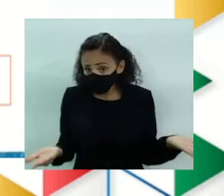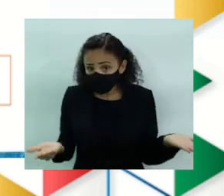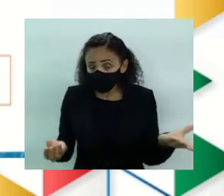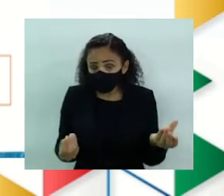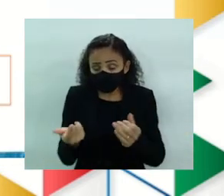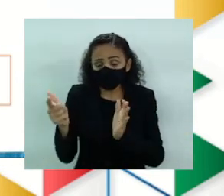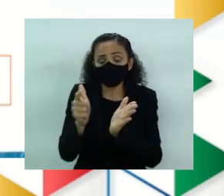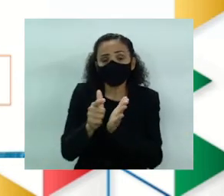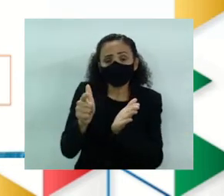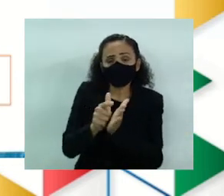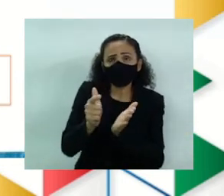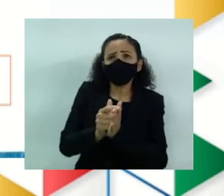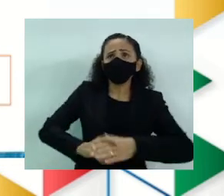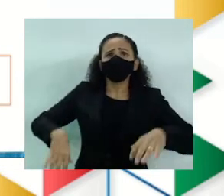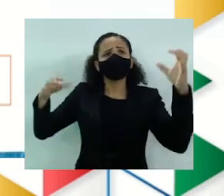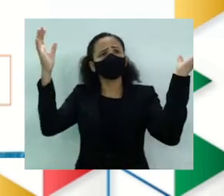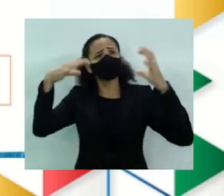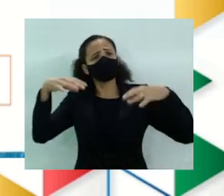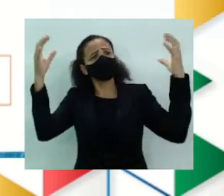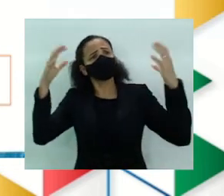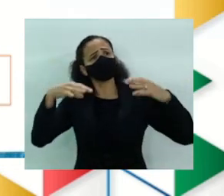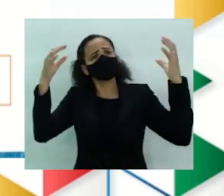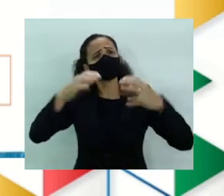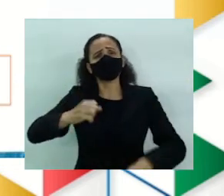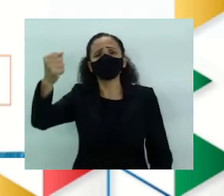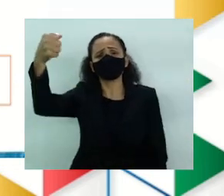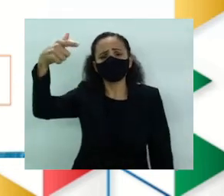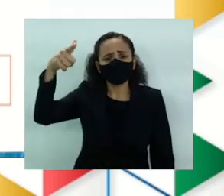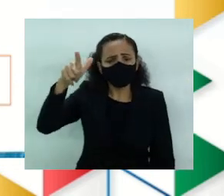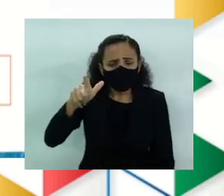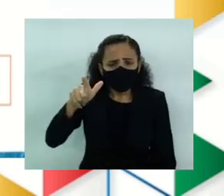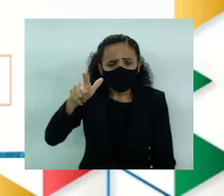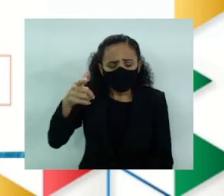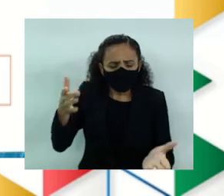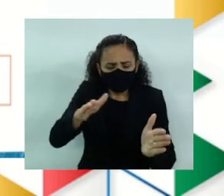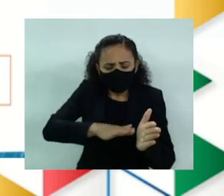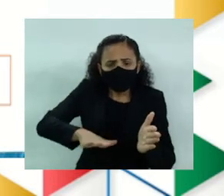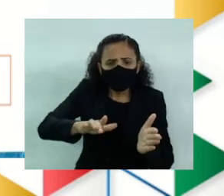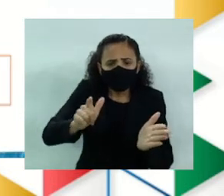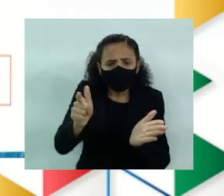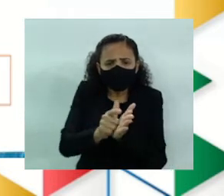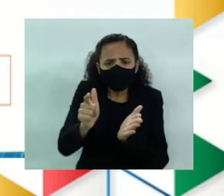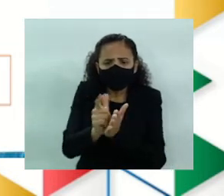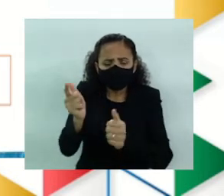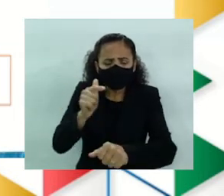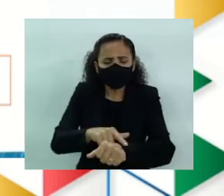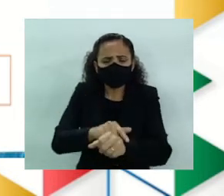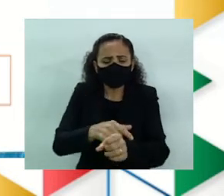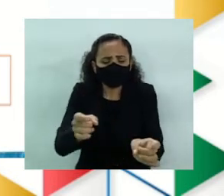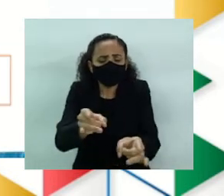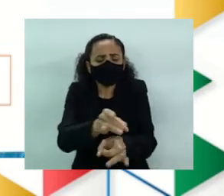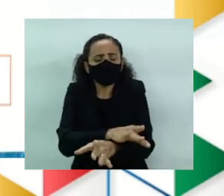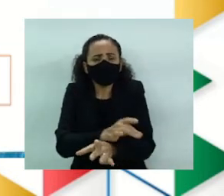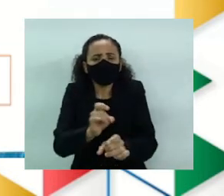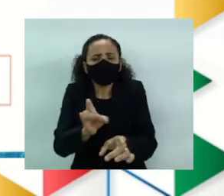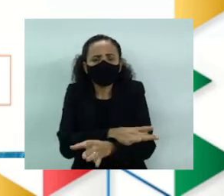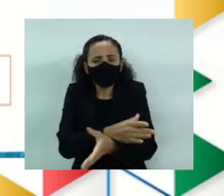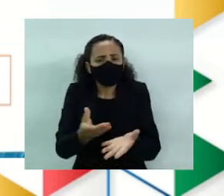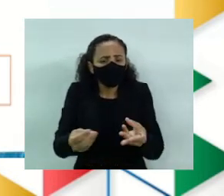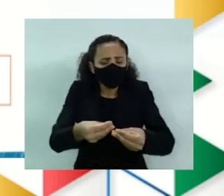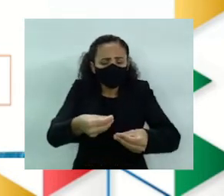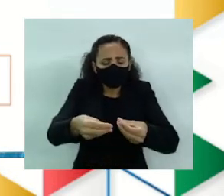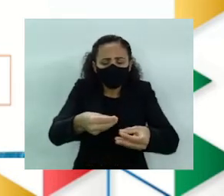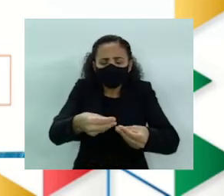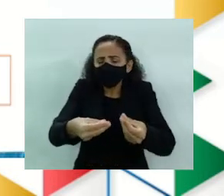os jornais ele pode levar chuva, ele pode ficar exposto ao sol. Então, existe um tempo de decomposição de cada substância, de